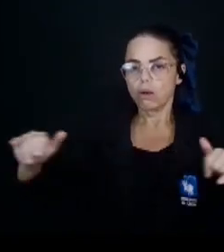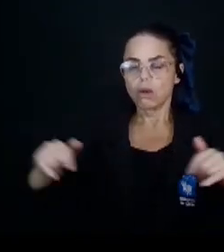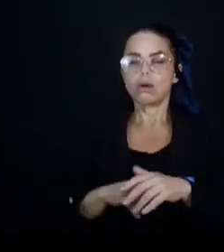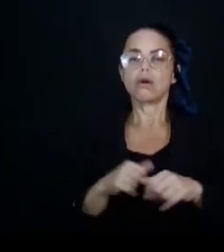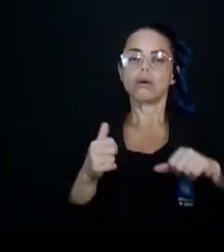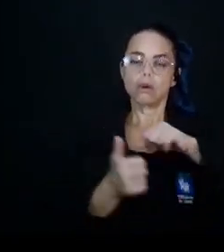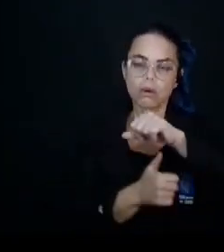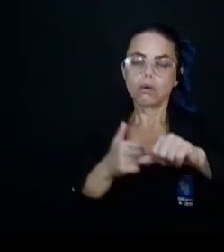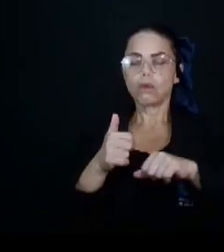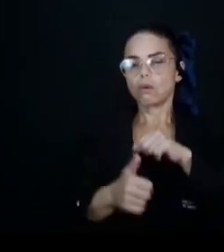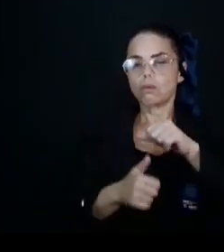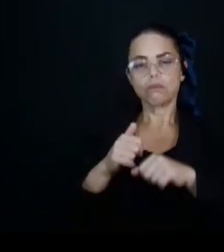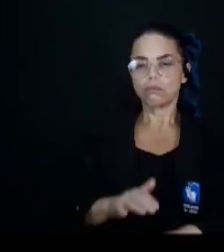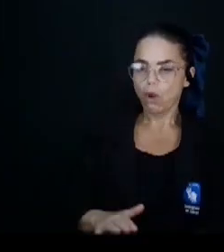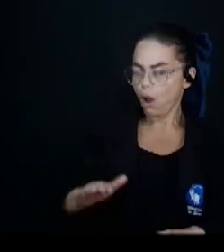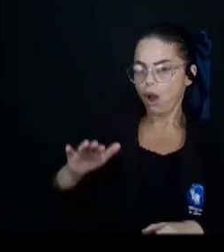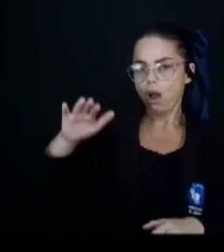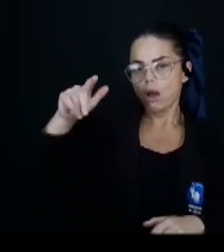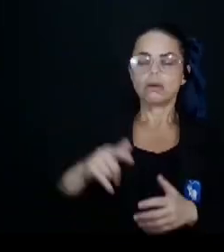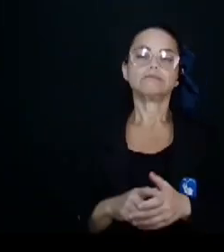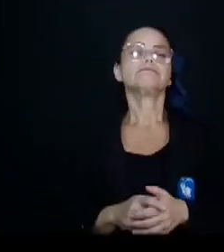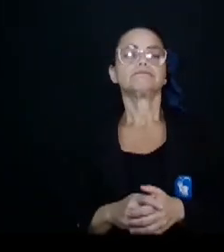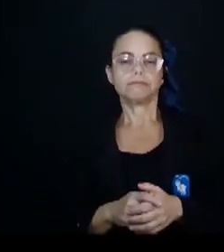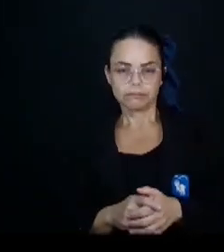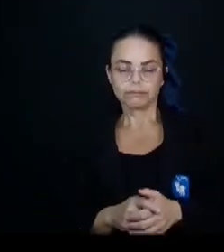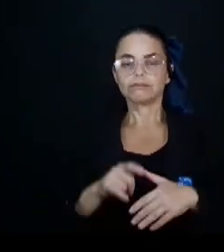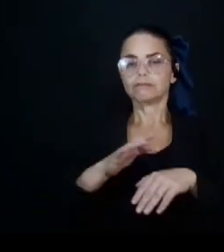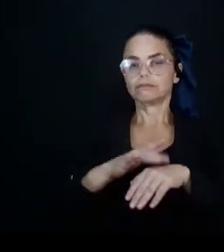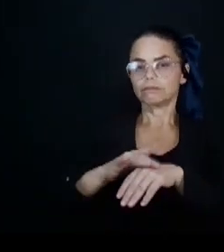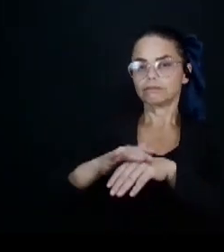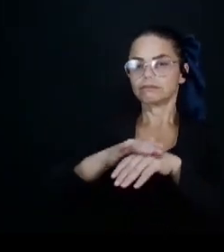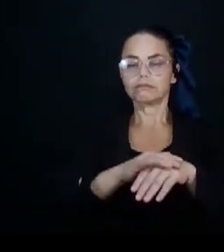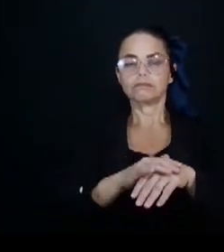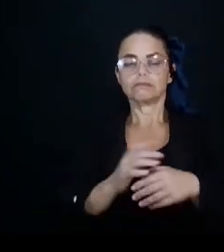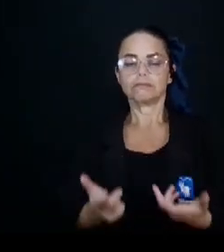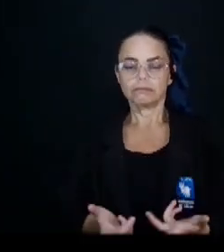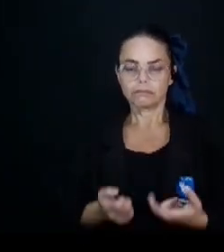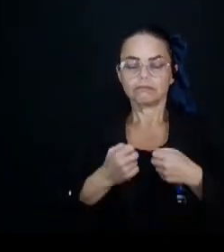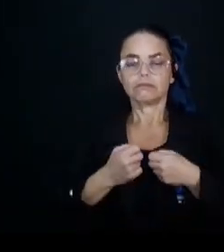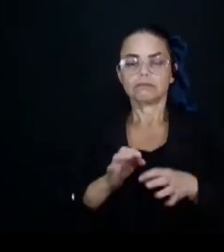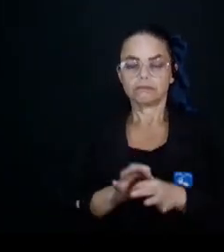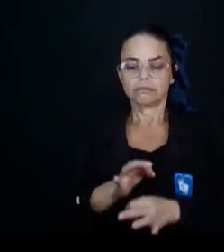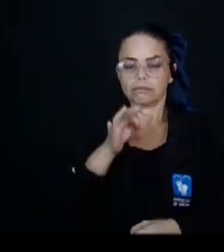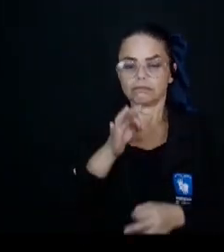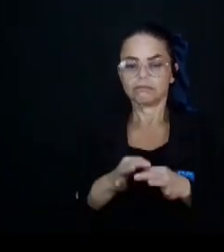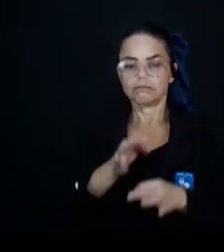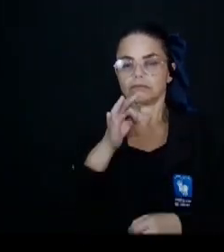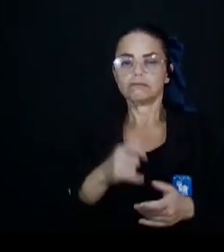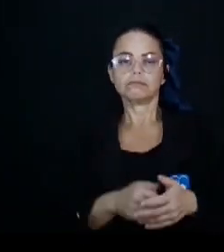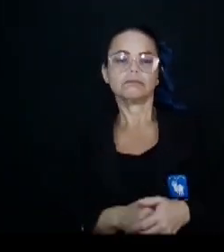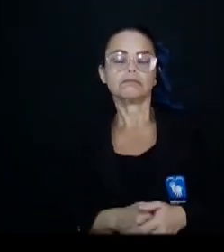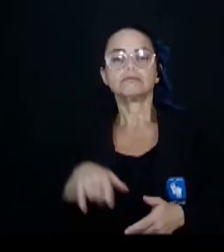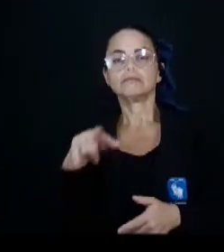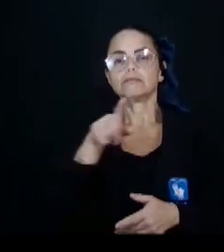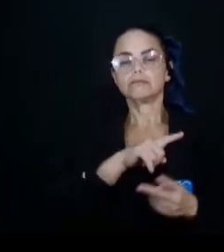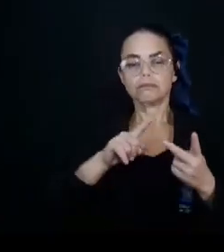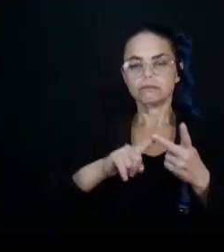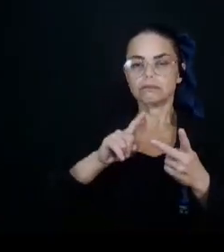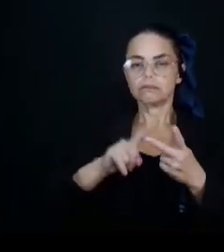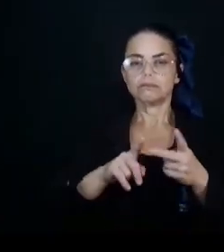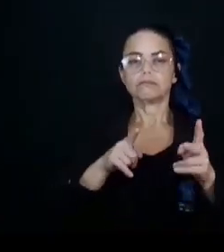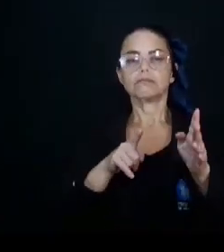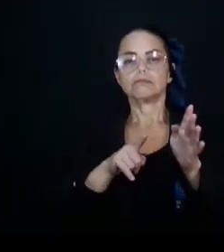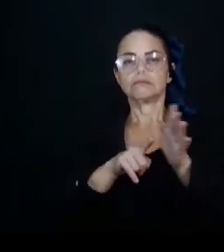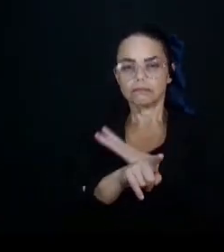teve a formação da doença, desse câncer da medula. Tá bom? E a outra pergunta, Cassiane, foi em relação aos